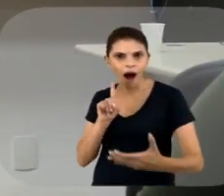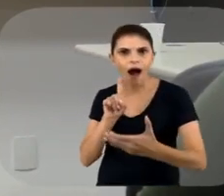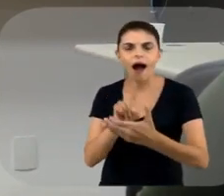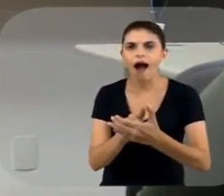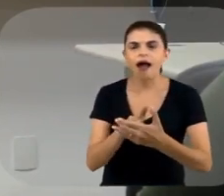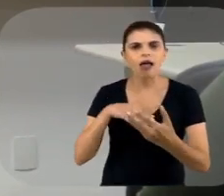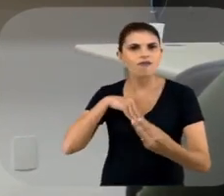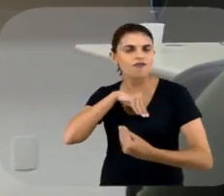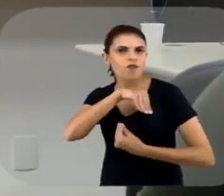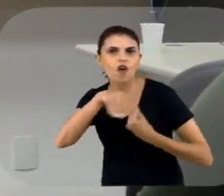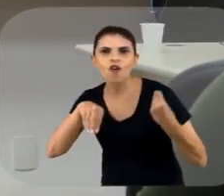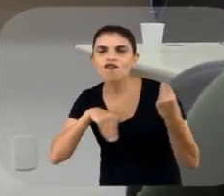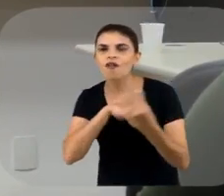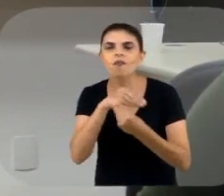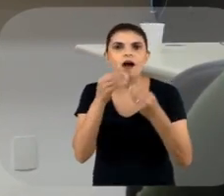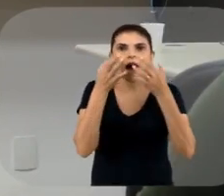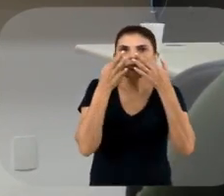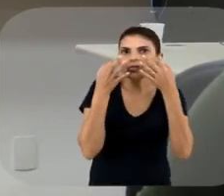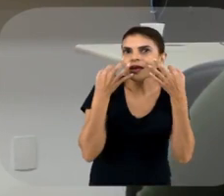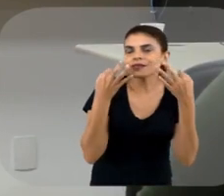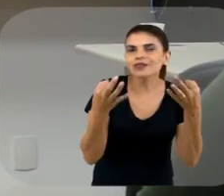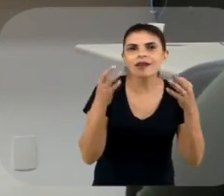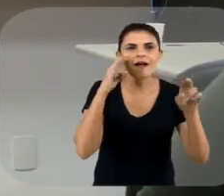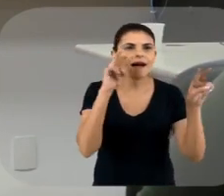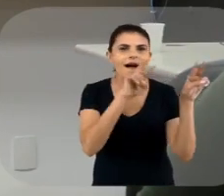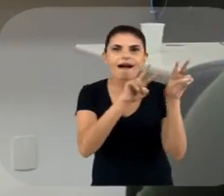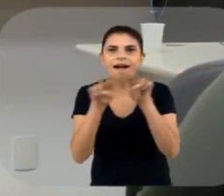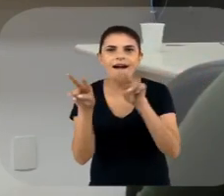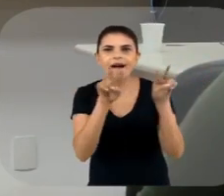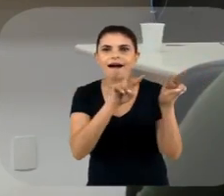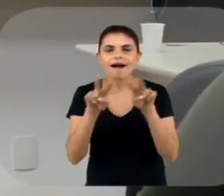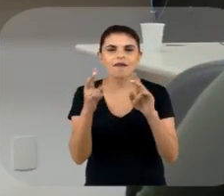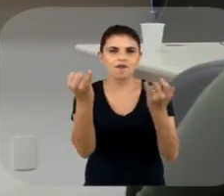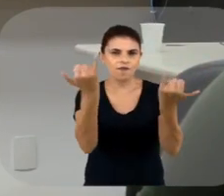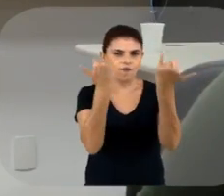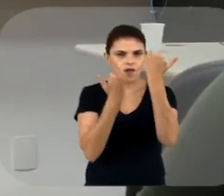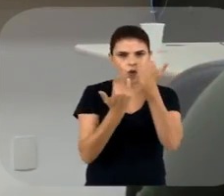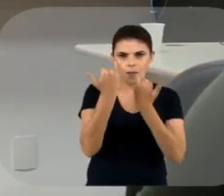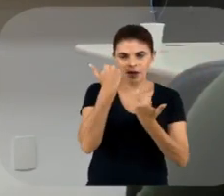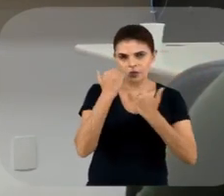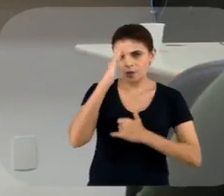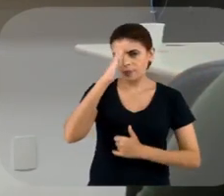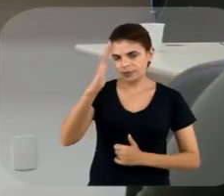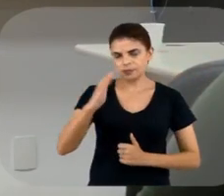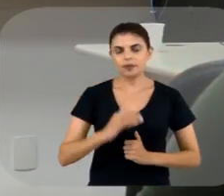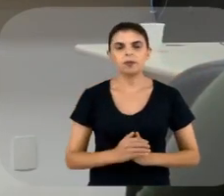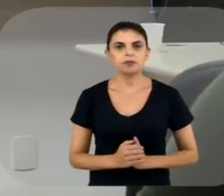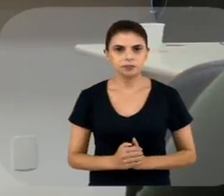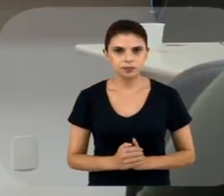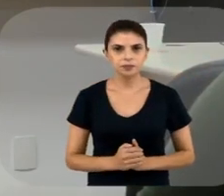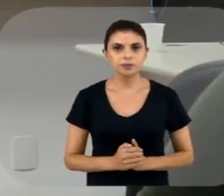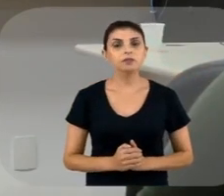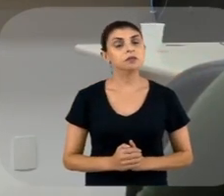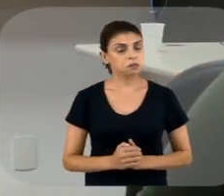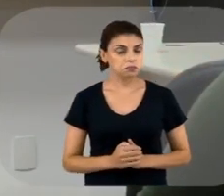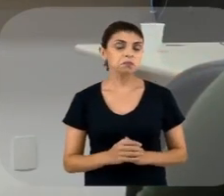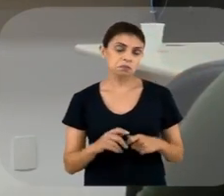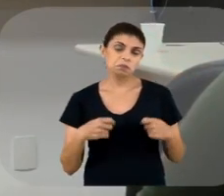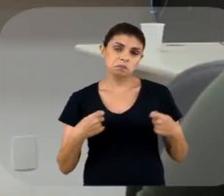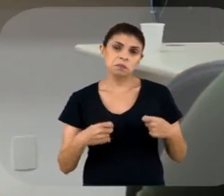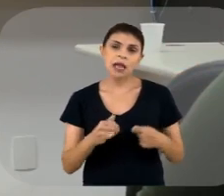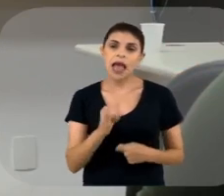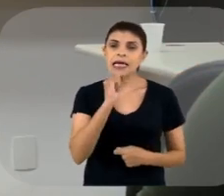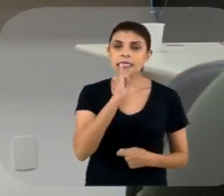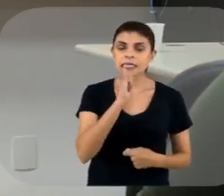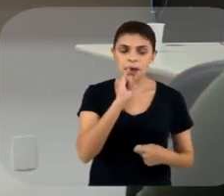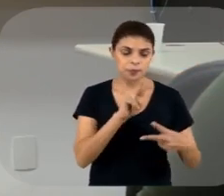engajado e aumentando a retenção das informações transmitidas. Então, de fato, são